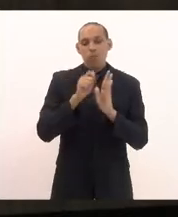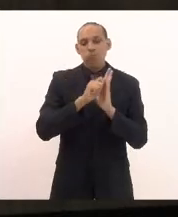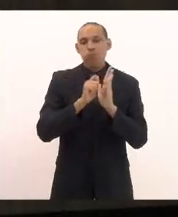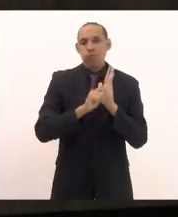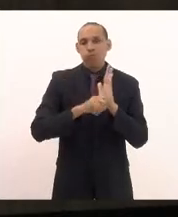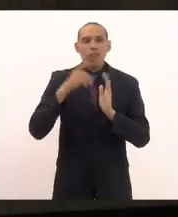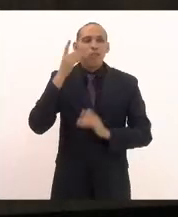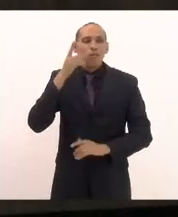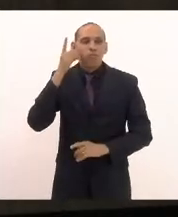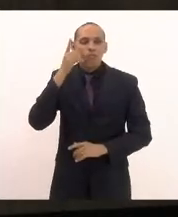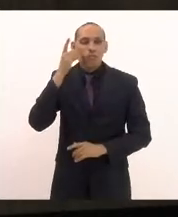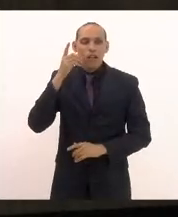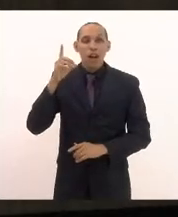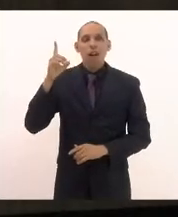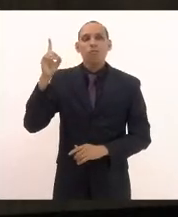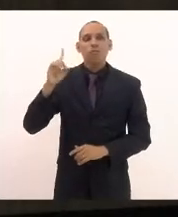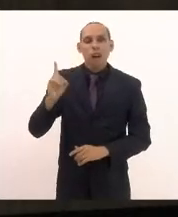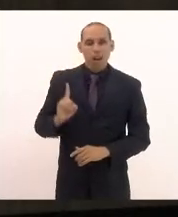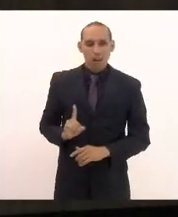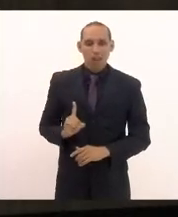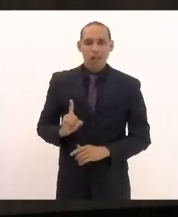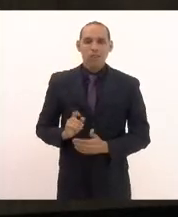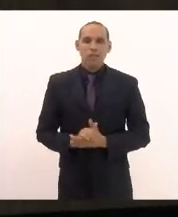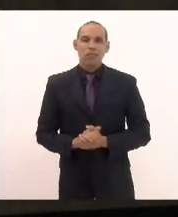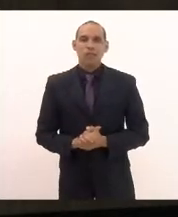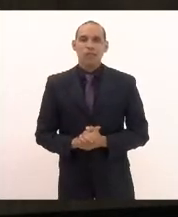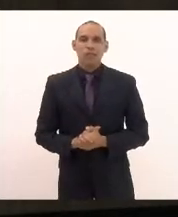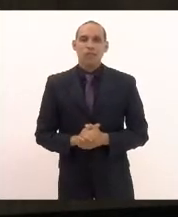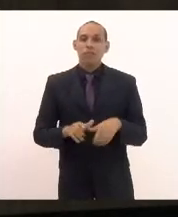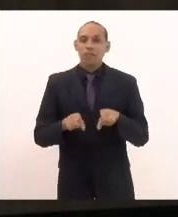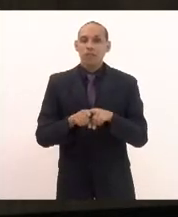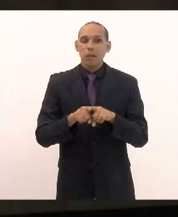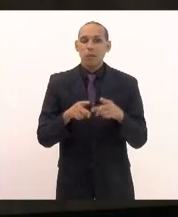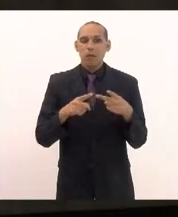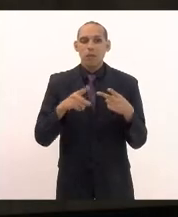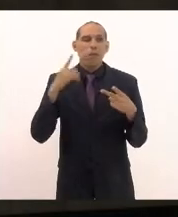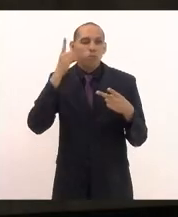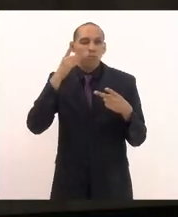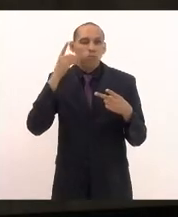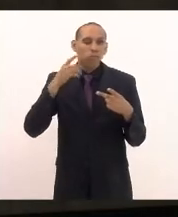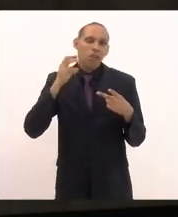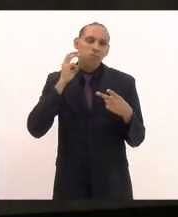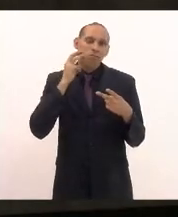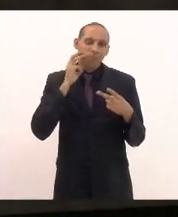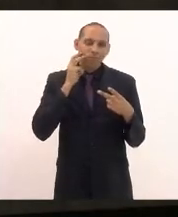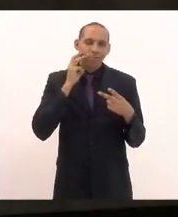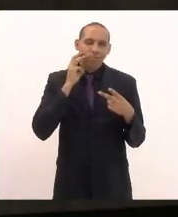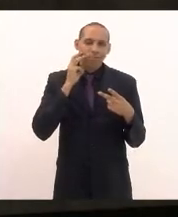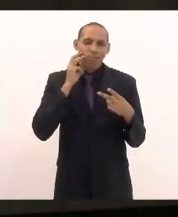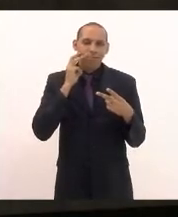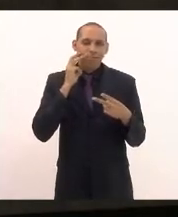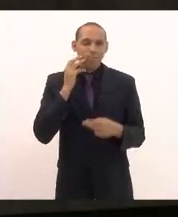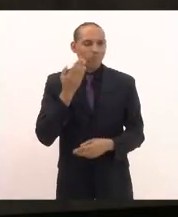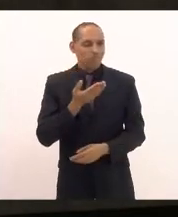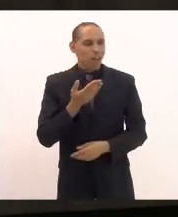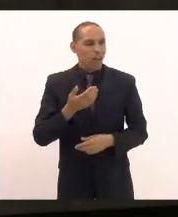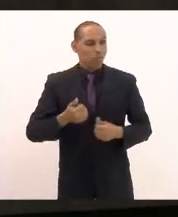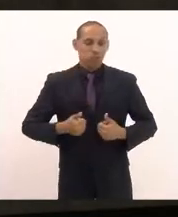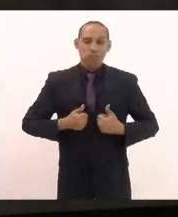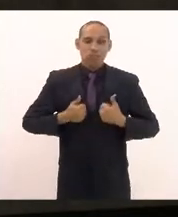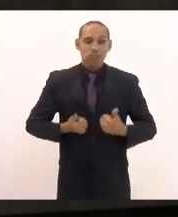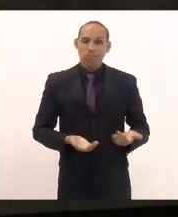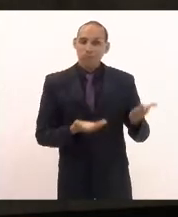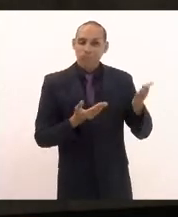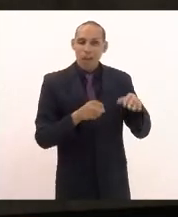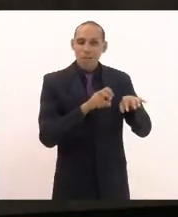da deputada Dani Monteiro e Valdeque Carneiro. O deputado Valdeque Carneiro está com muito prestígio na